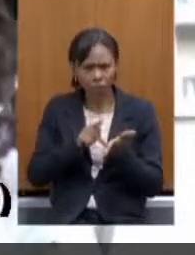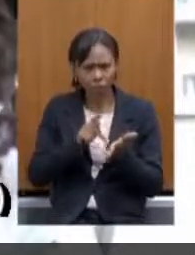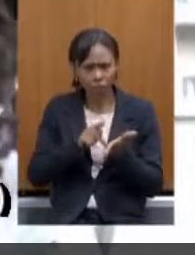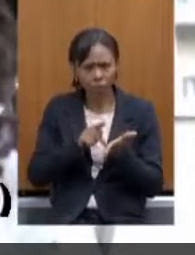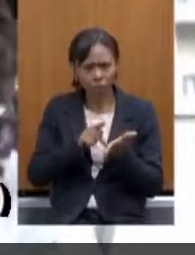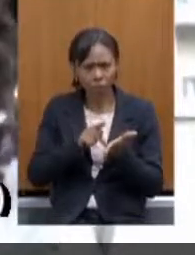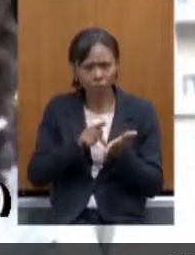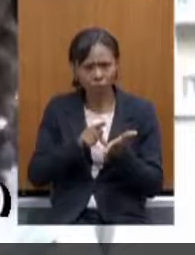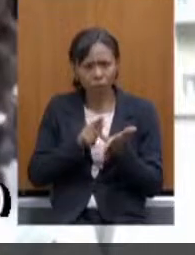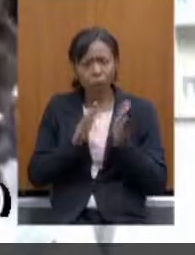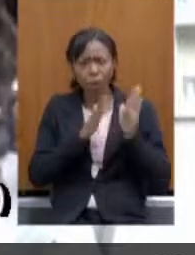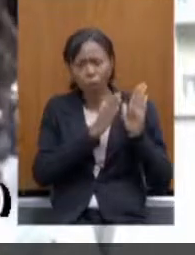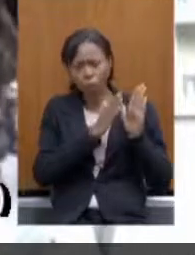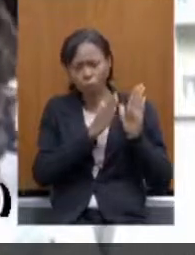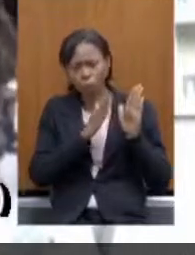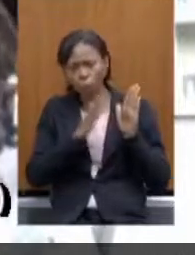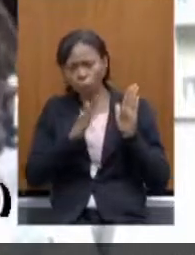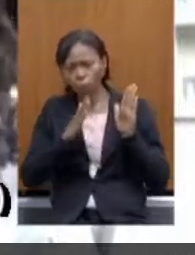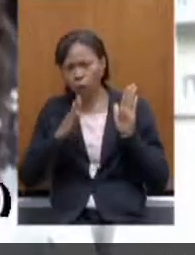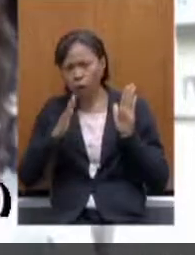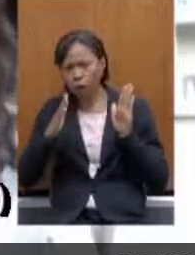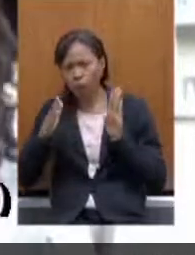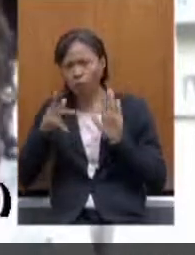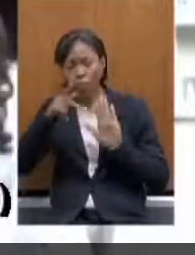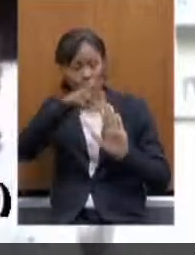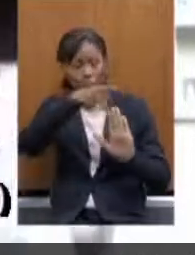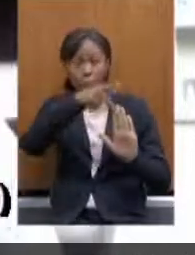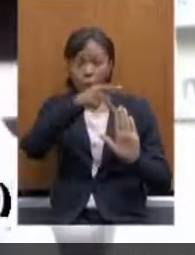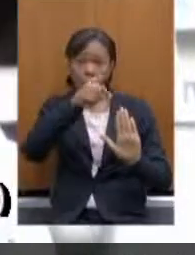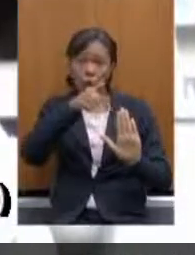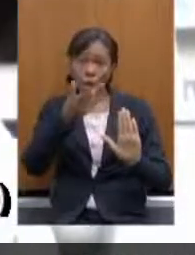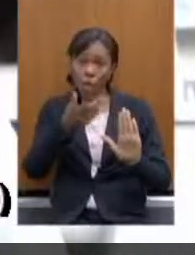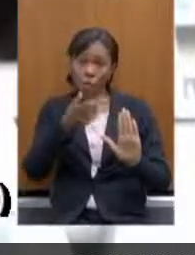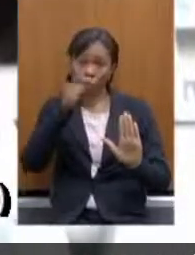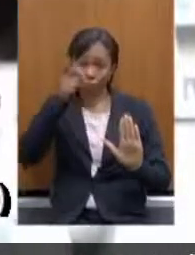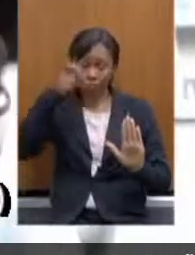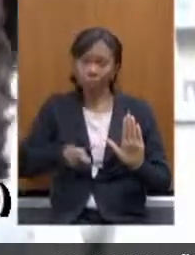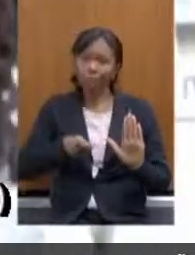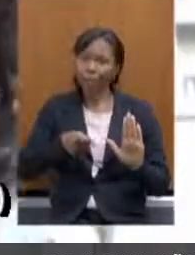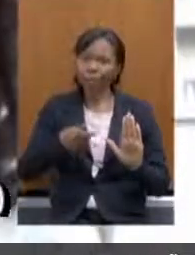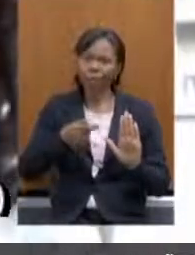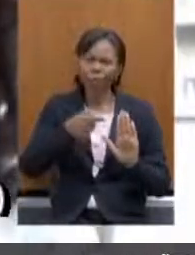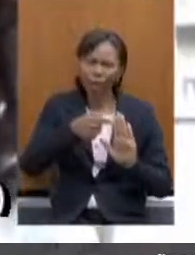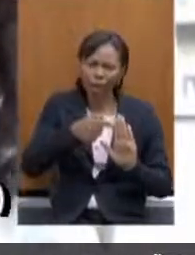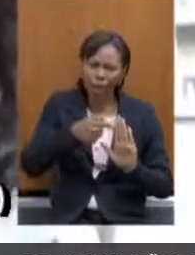o caso do super essa porcaria põe